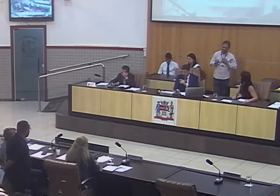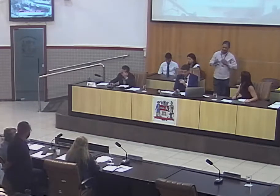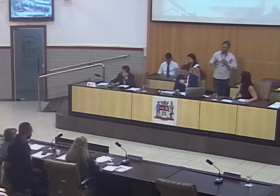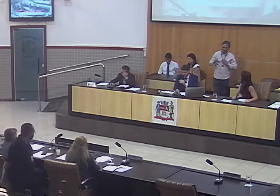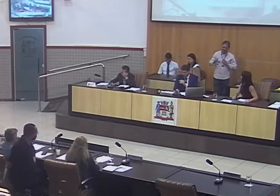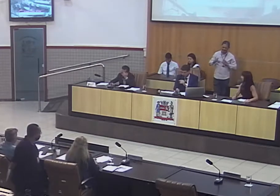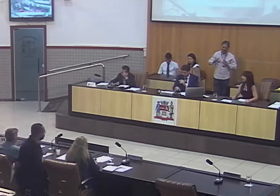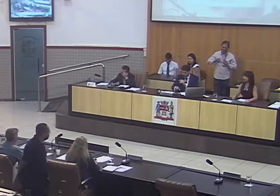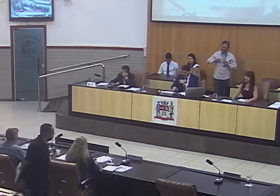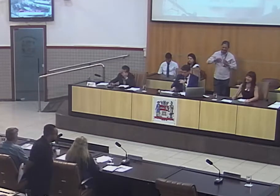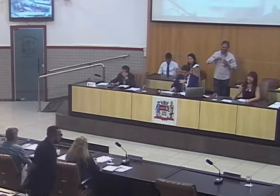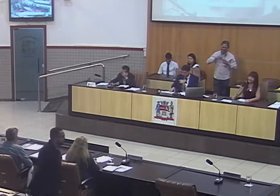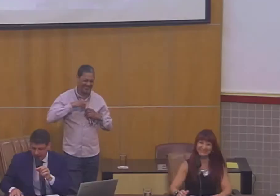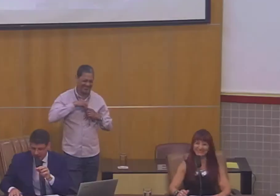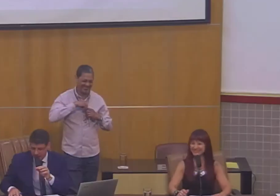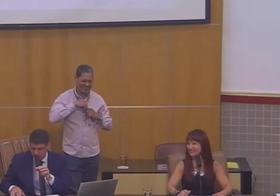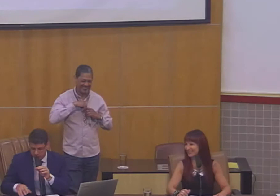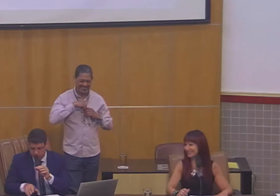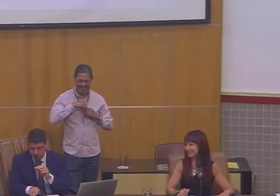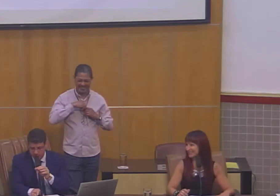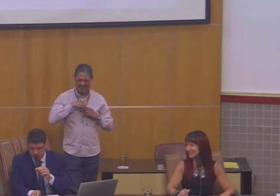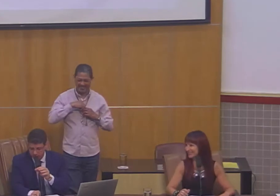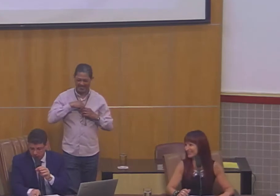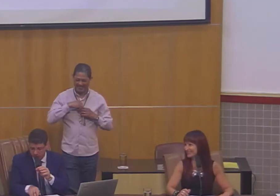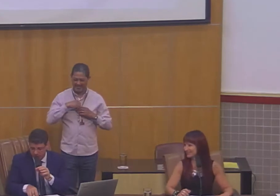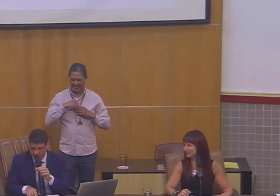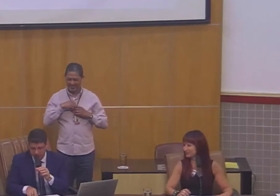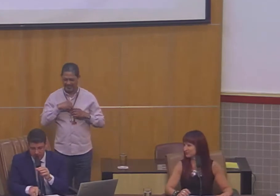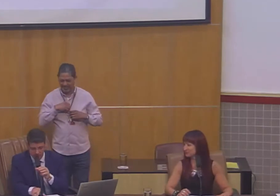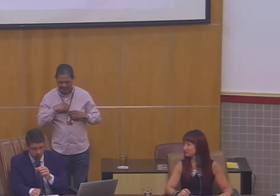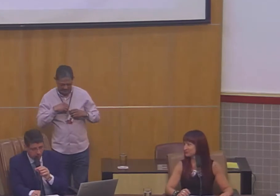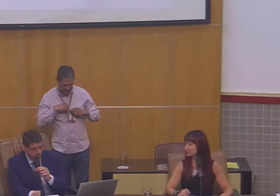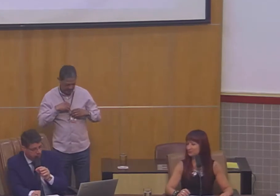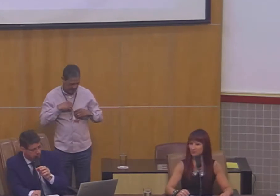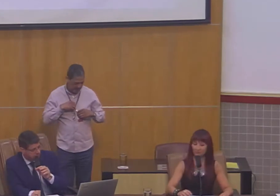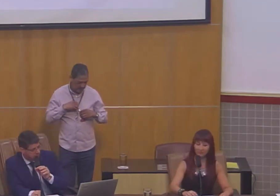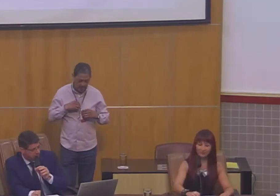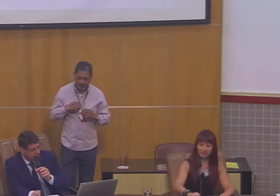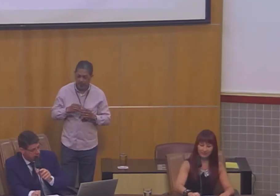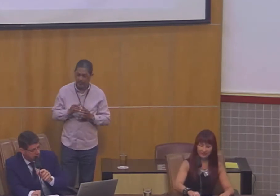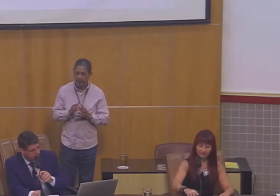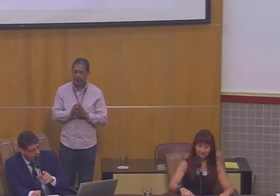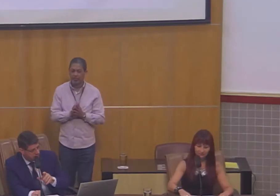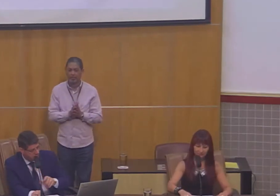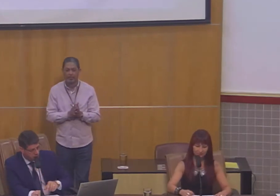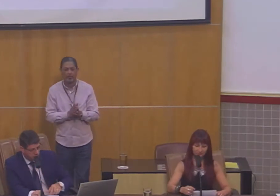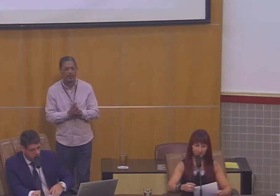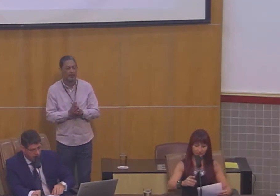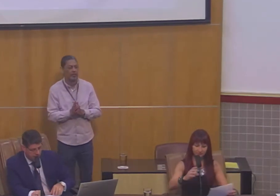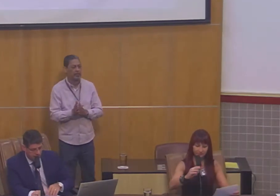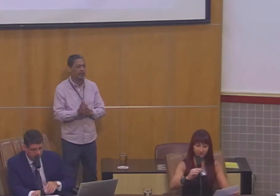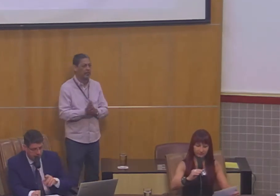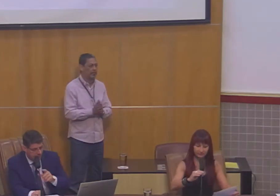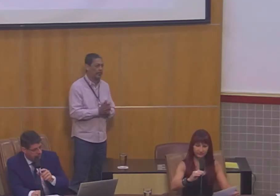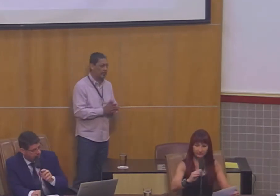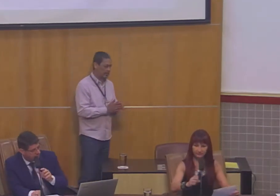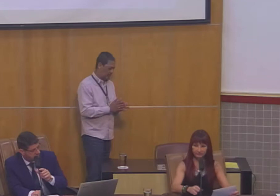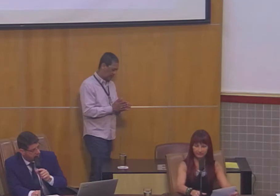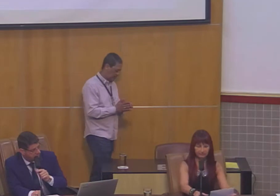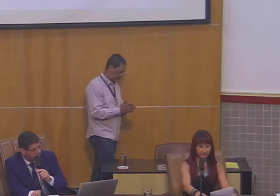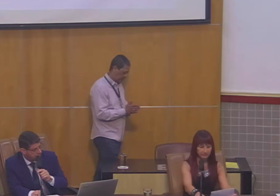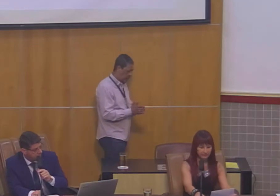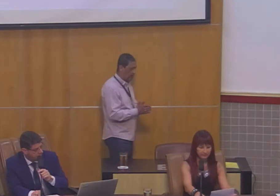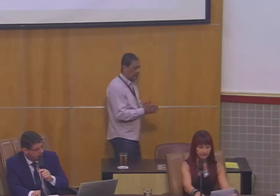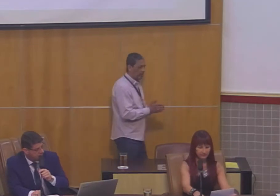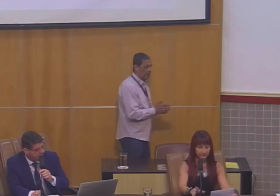Por motivo da liminar enviada pela justiça no final dessa tarde, eu solicito a segunda secretária que